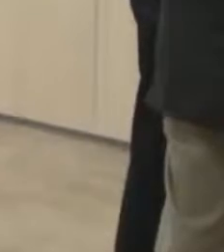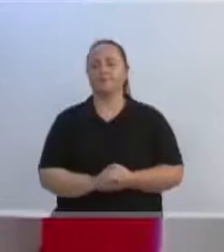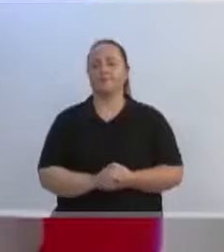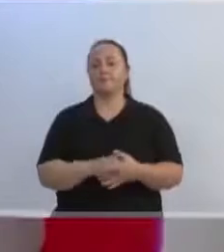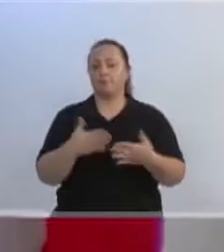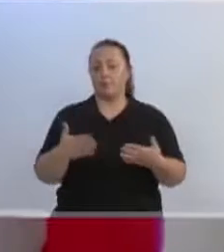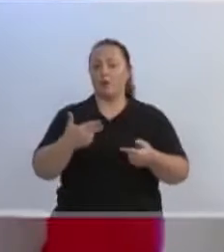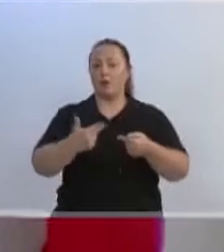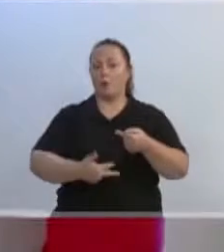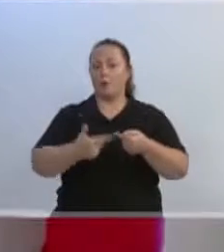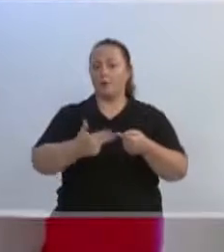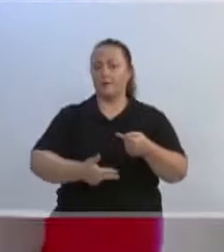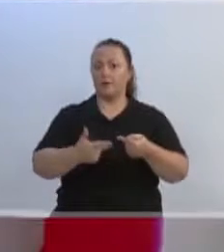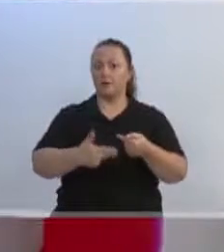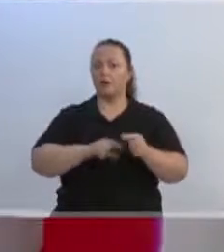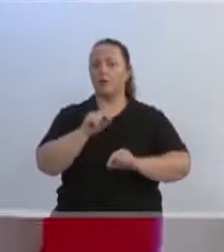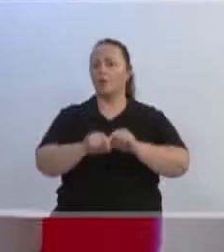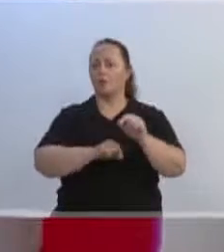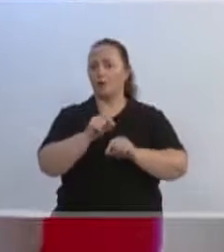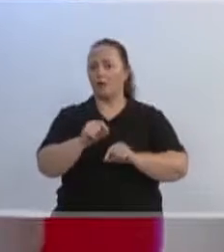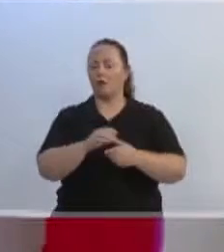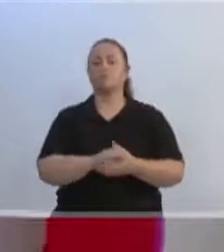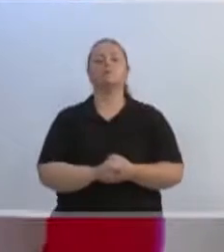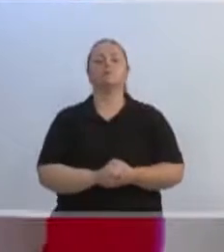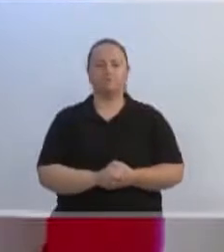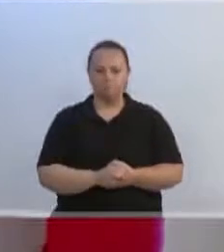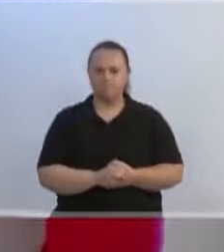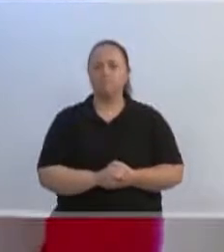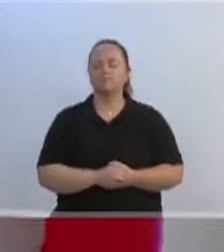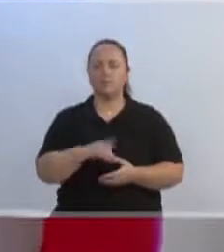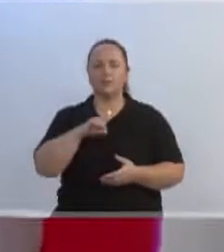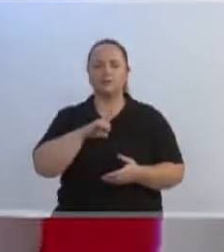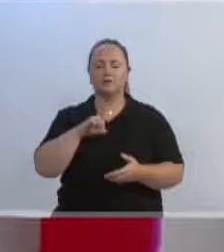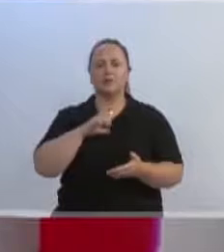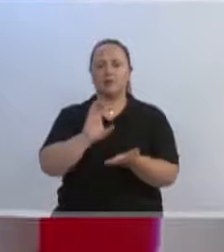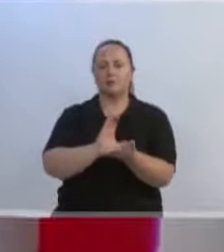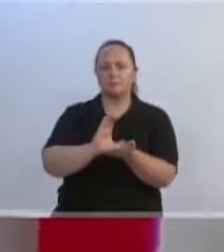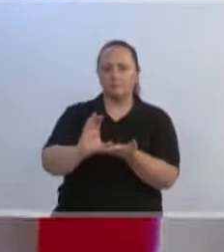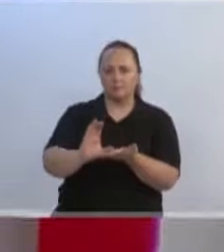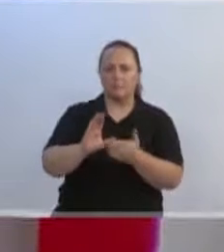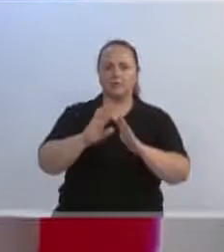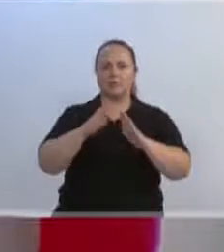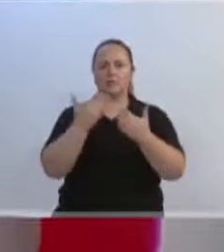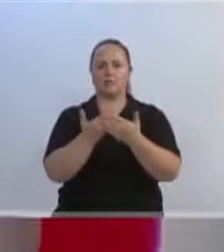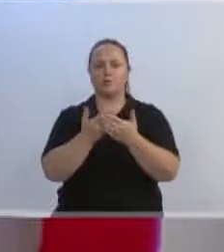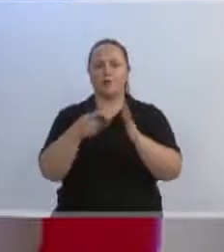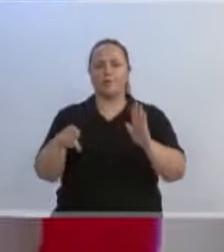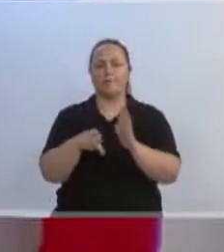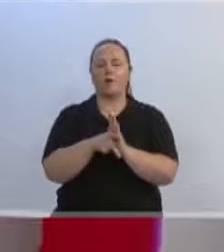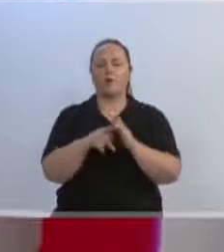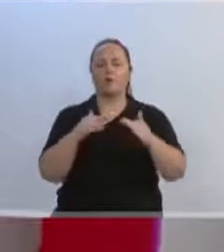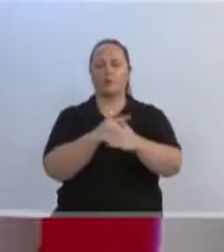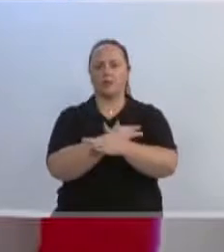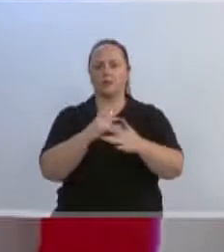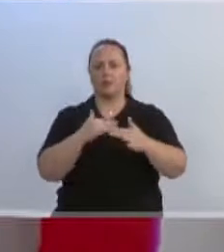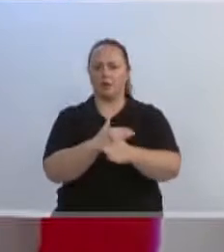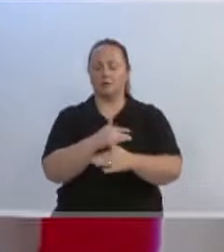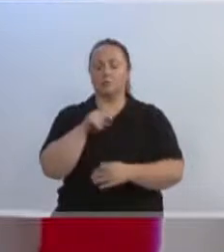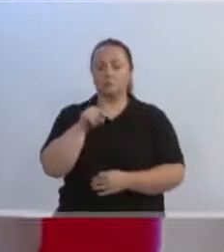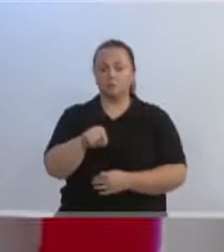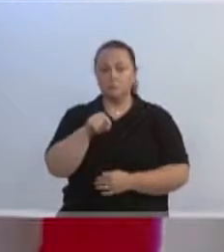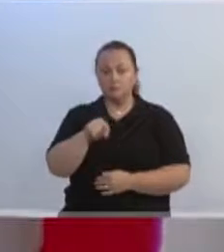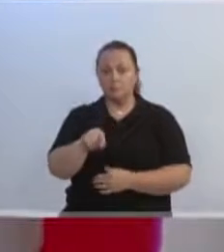mobilidade urbana. Representantes governamentais da área de trânsito destacaram que estão em busca de soluções para mais mobilidade.